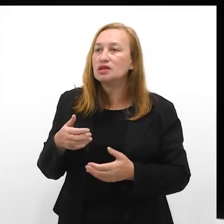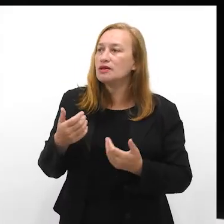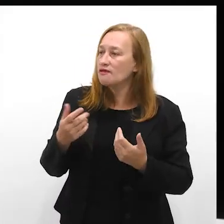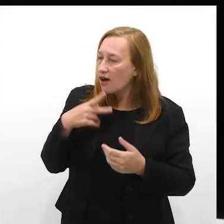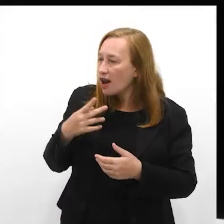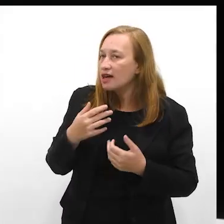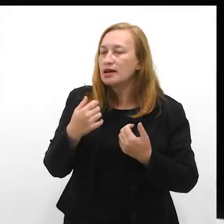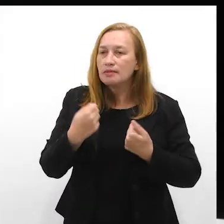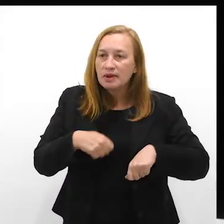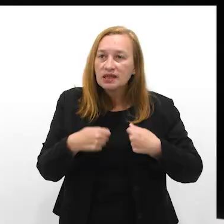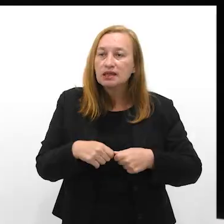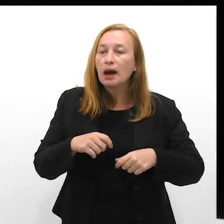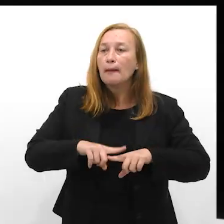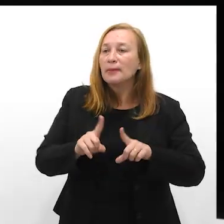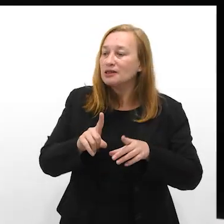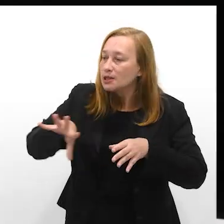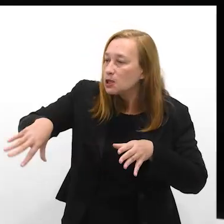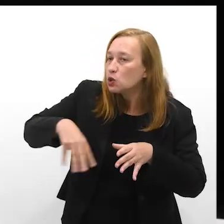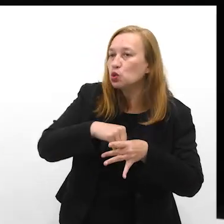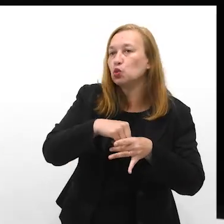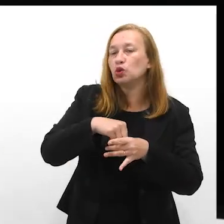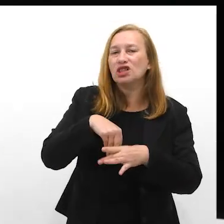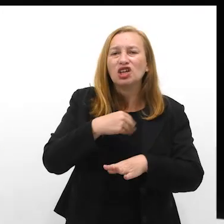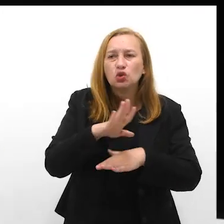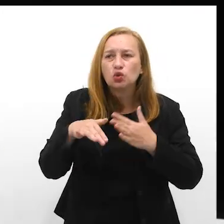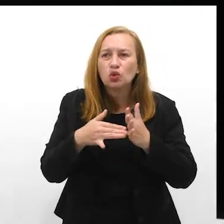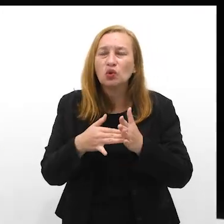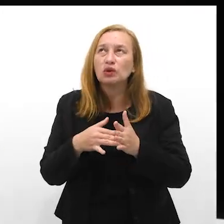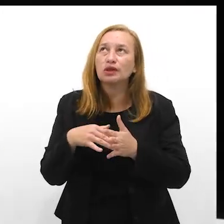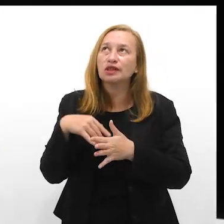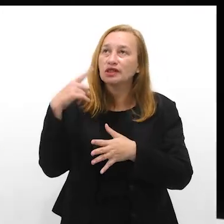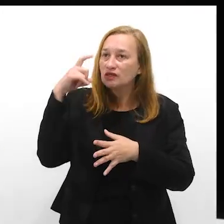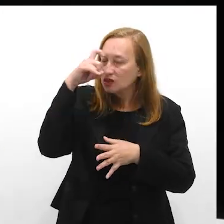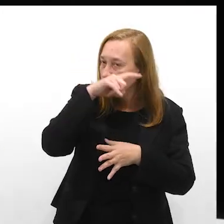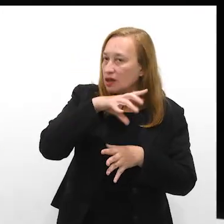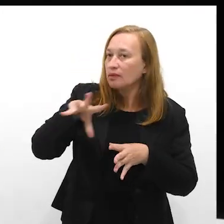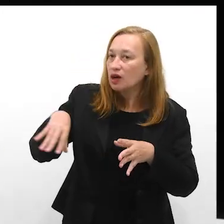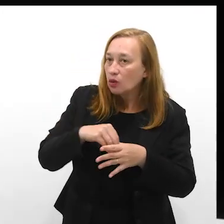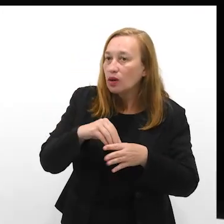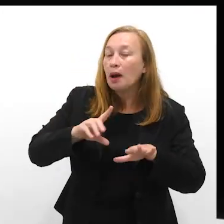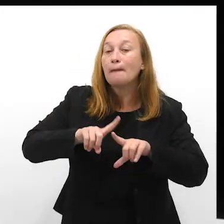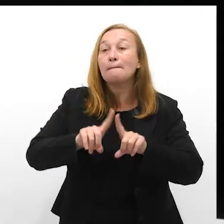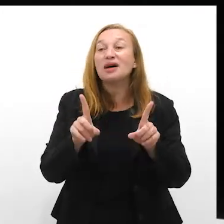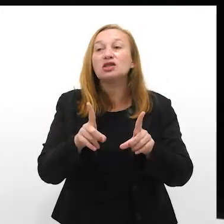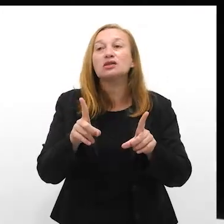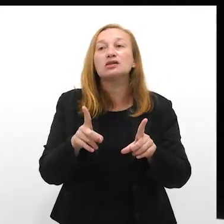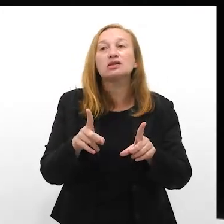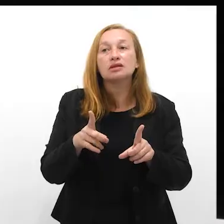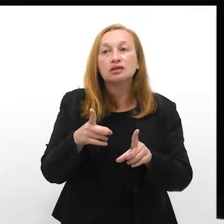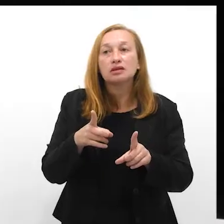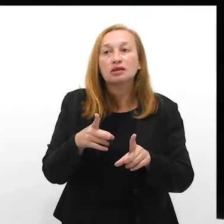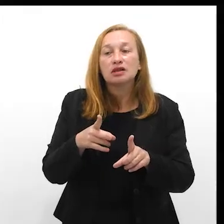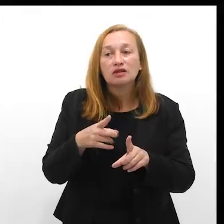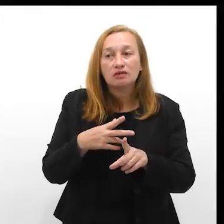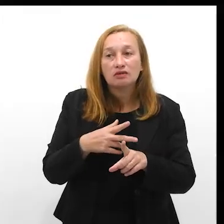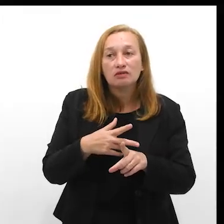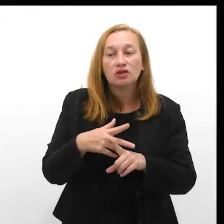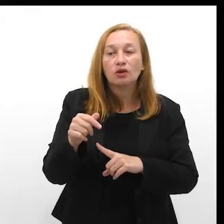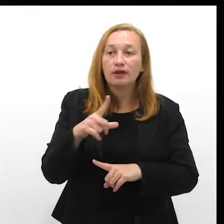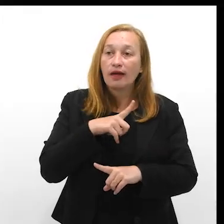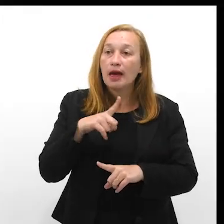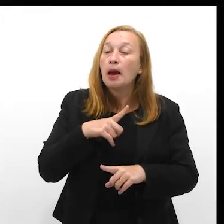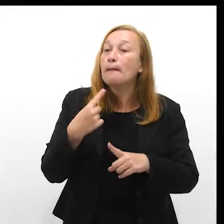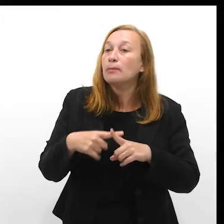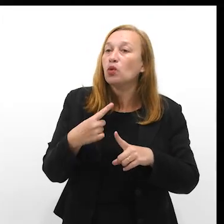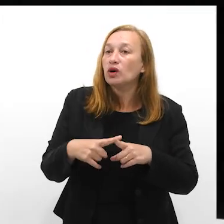ficam. Não, a gente precisa disso, só que tem que inserir. Aí tem toda uma burocracia para inserir. Mas como dá certo? Sabe